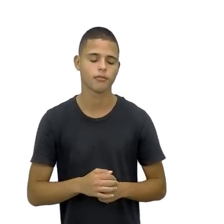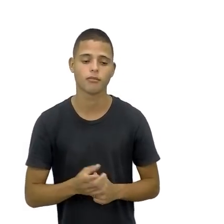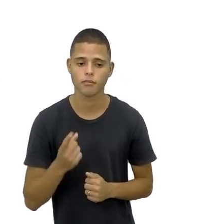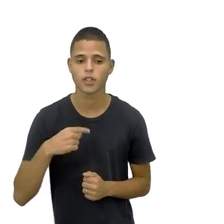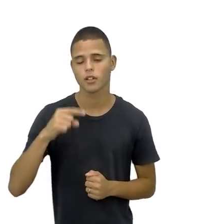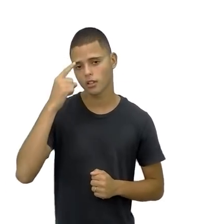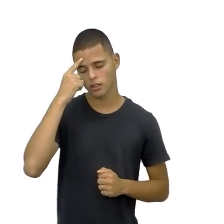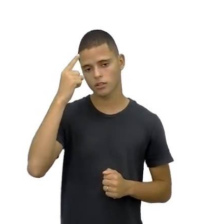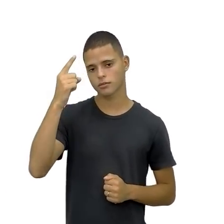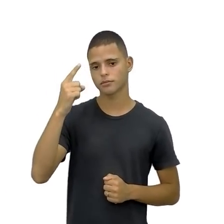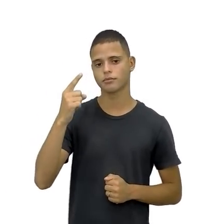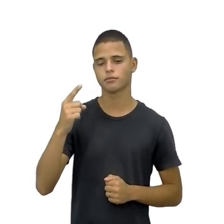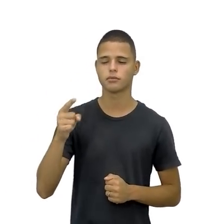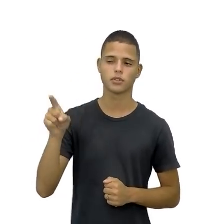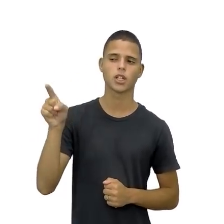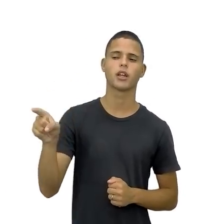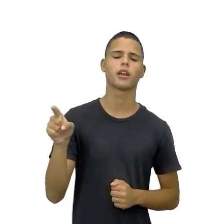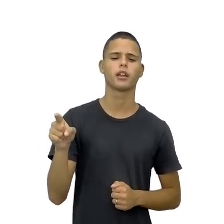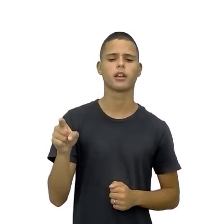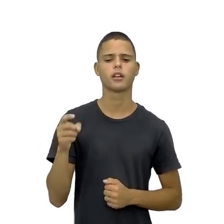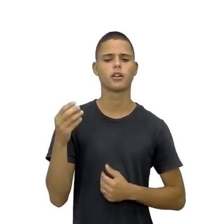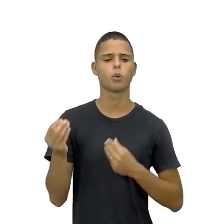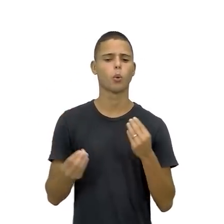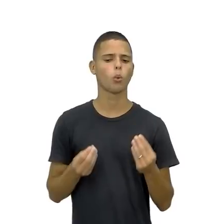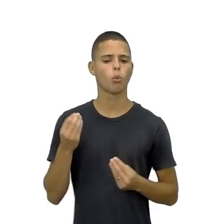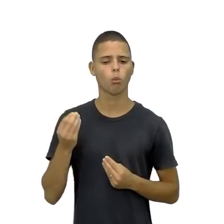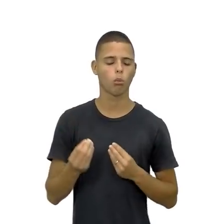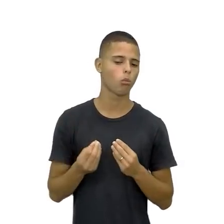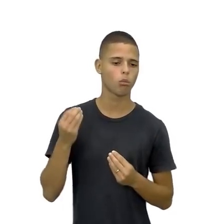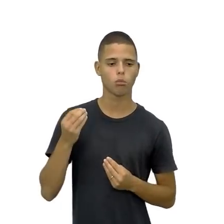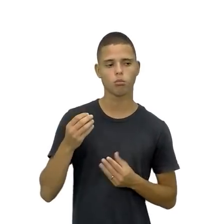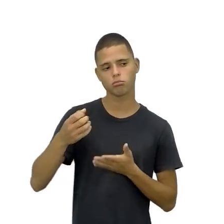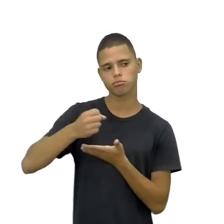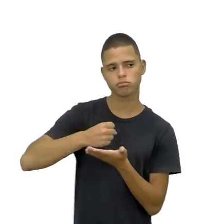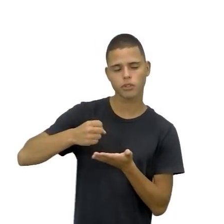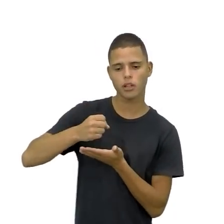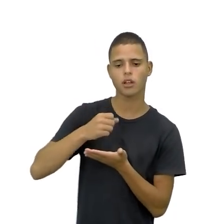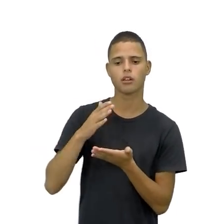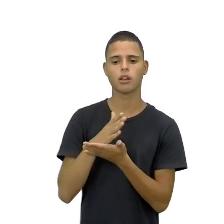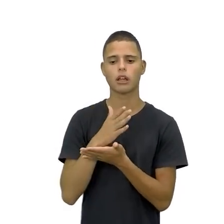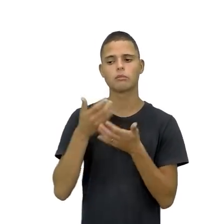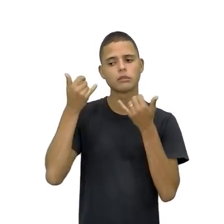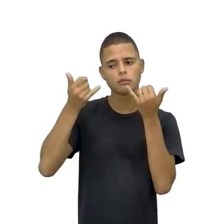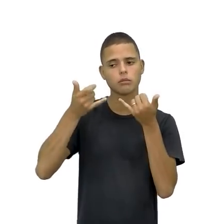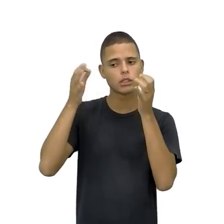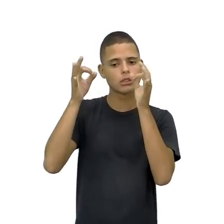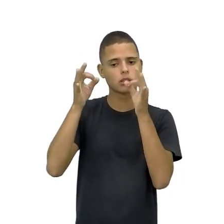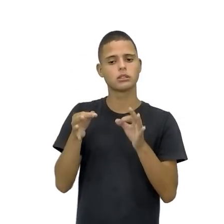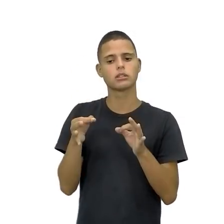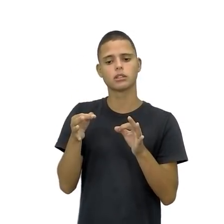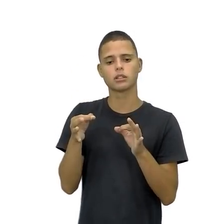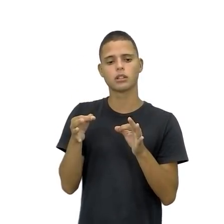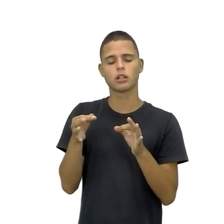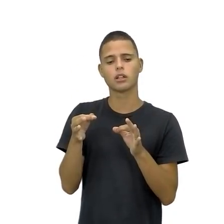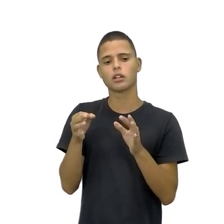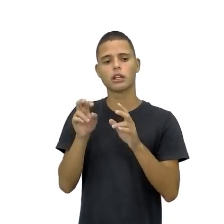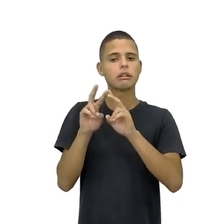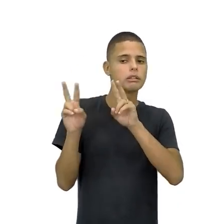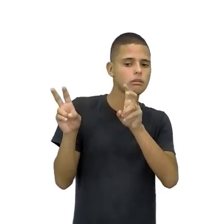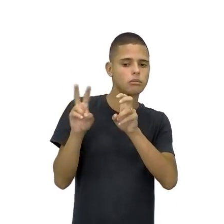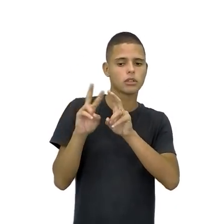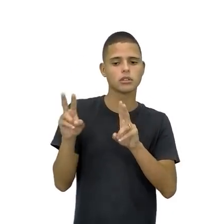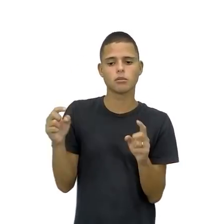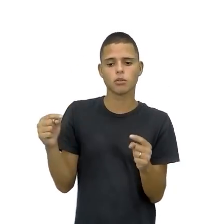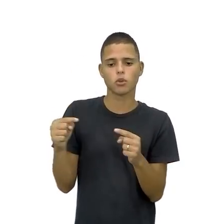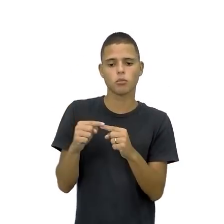nas argumentações que eles podem fundamentar, baseados em dados concretos, em citações de autoridades, tudo isso é muito importante,